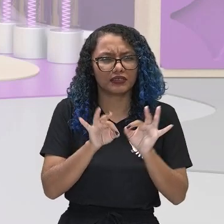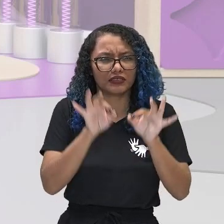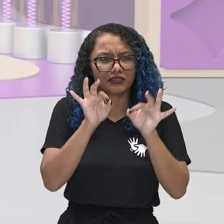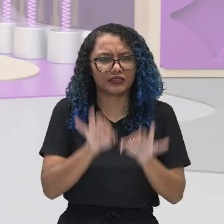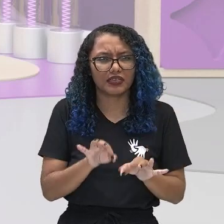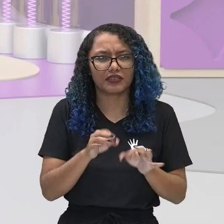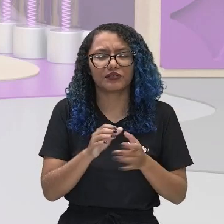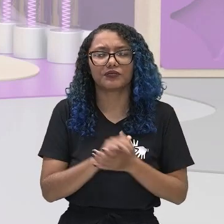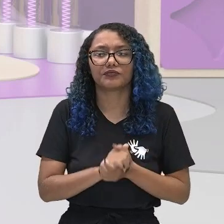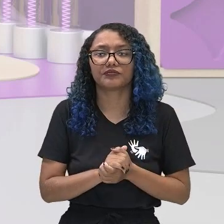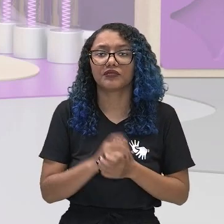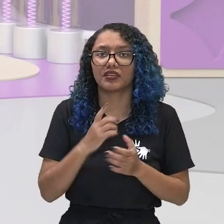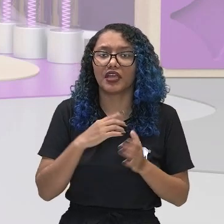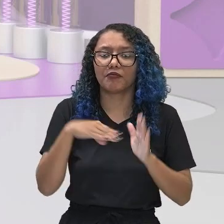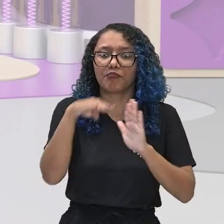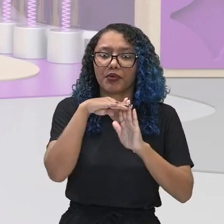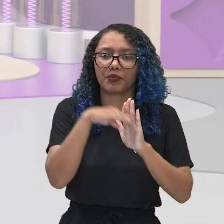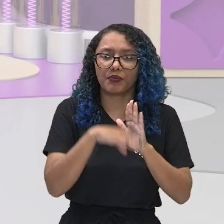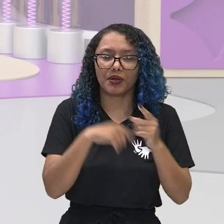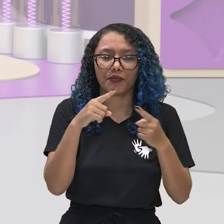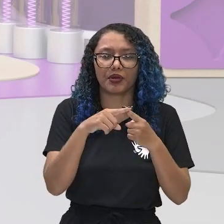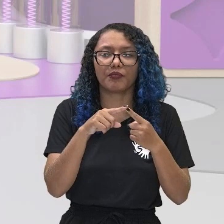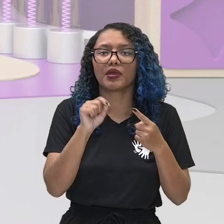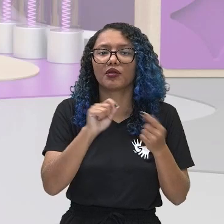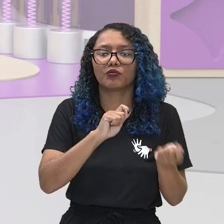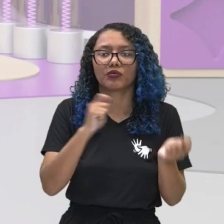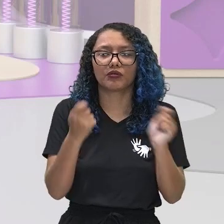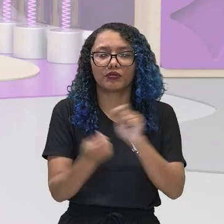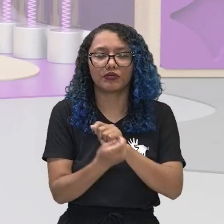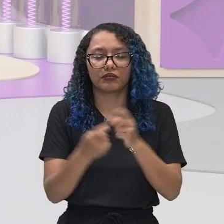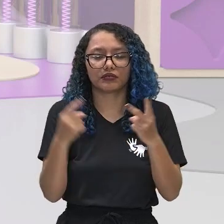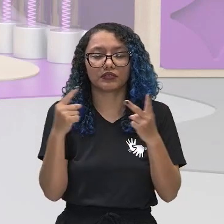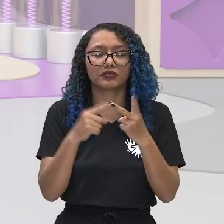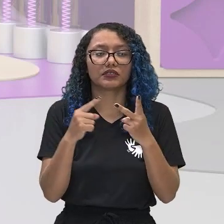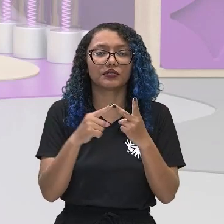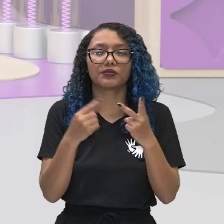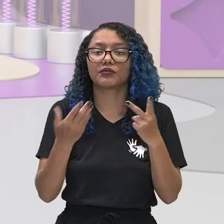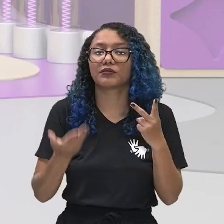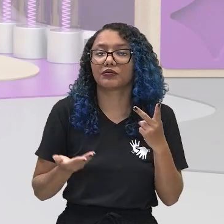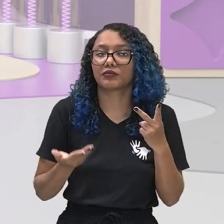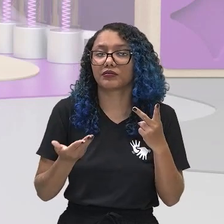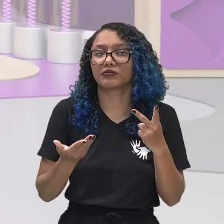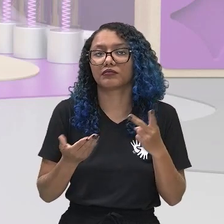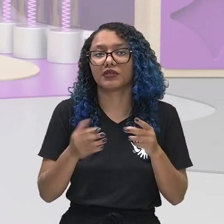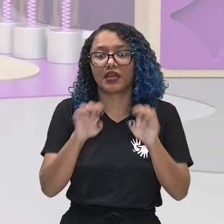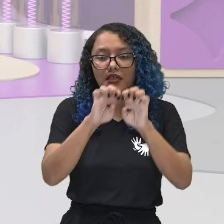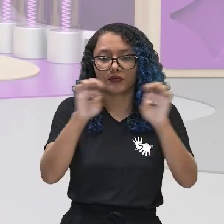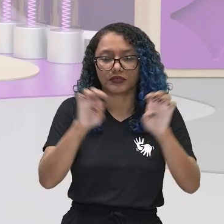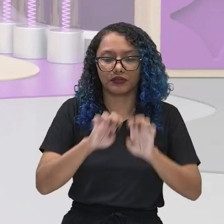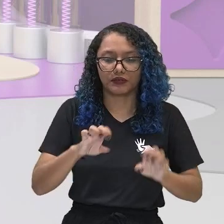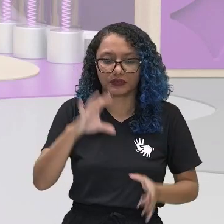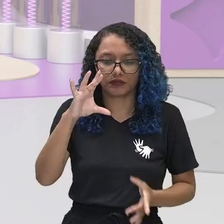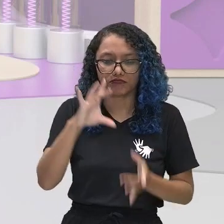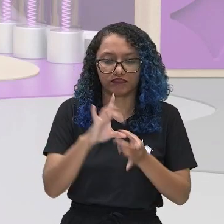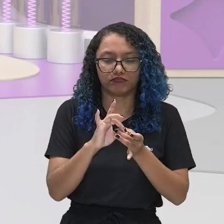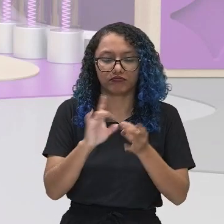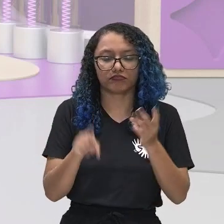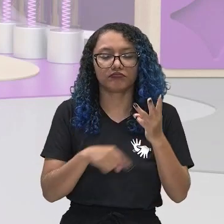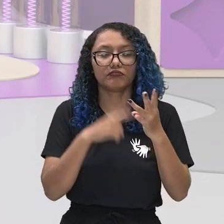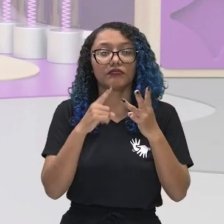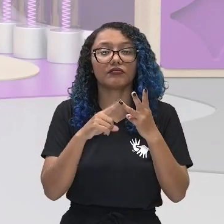é um passo a passo. Primeiro, transcodificação, depois, junção das equações, que é o